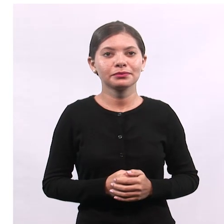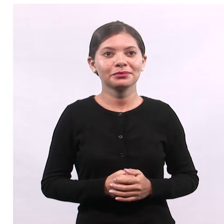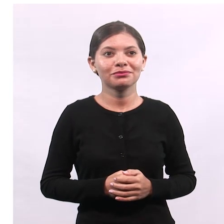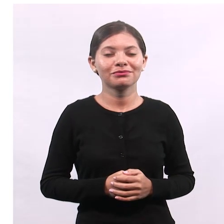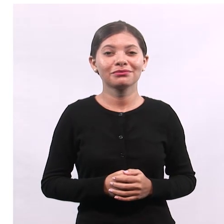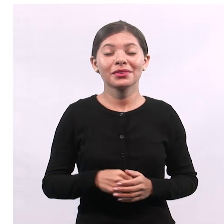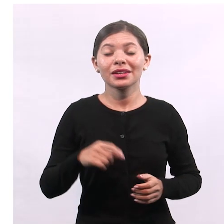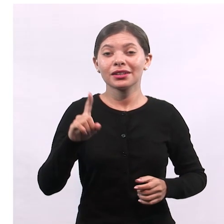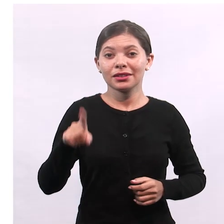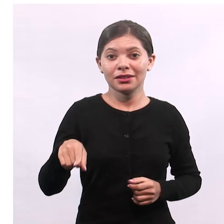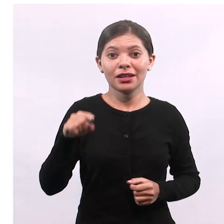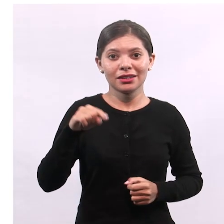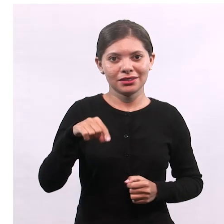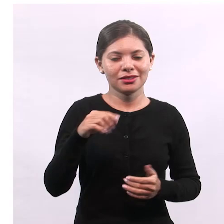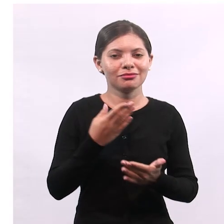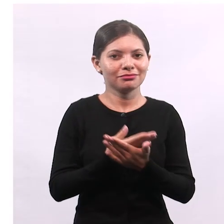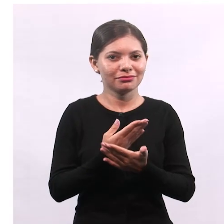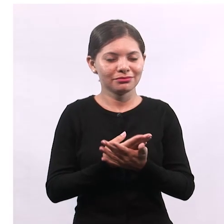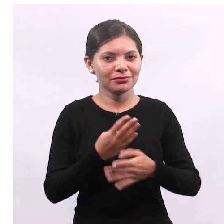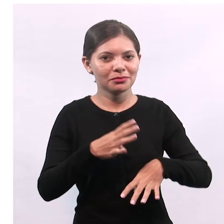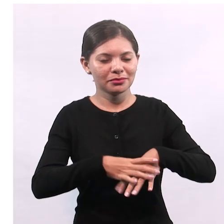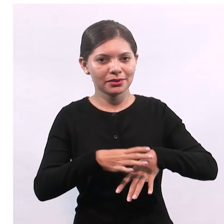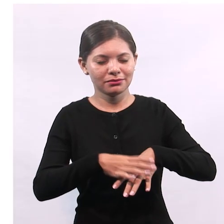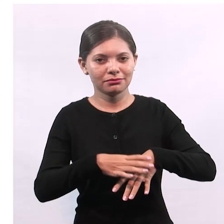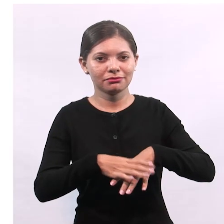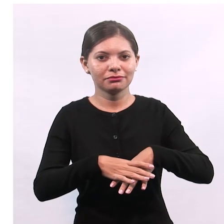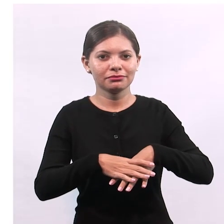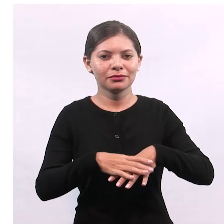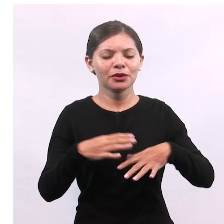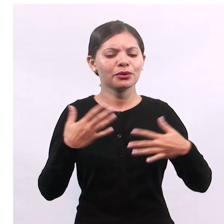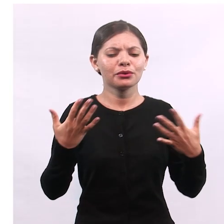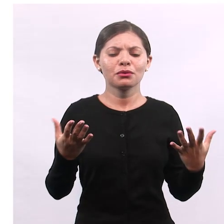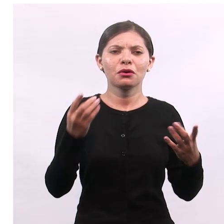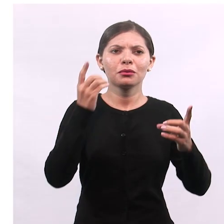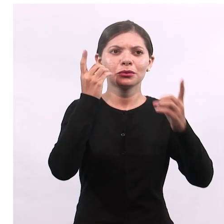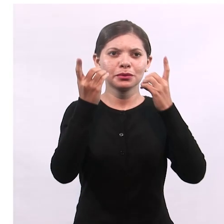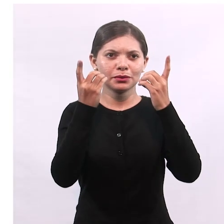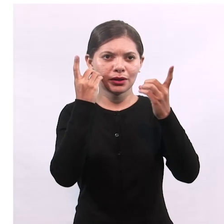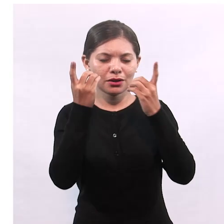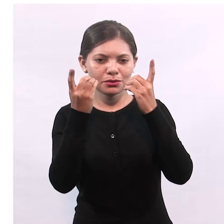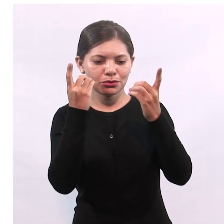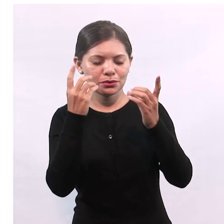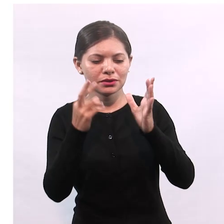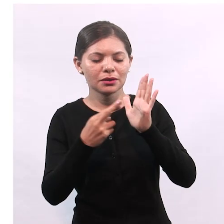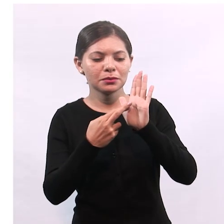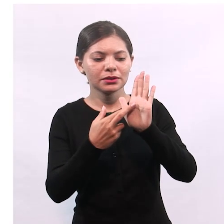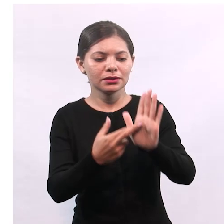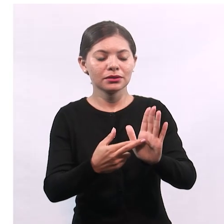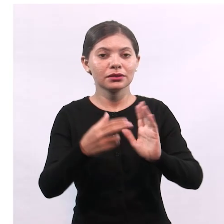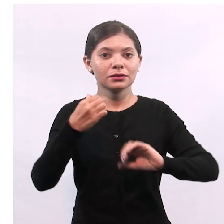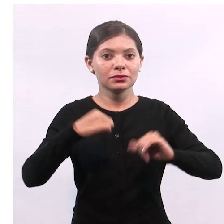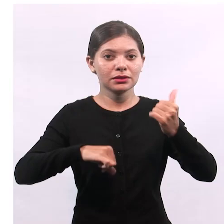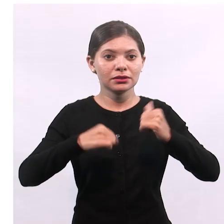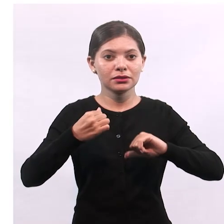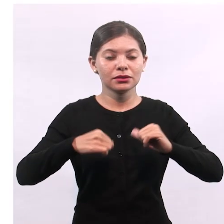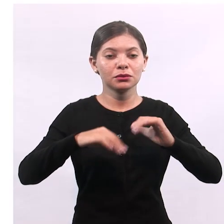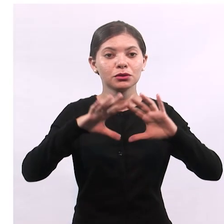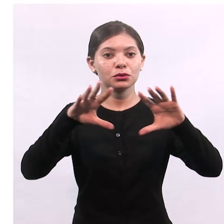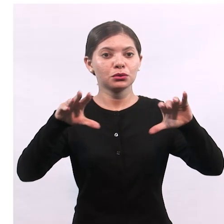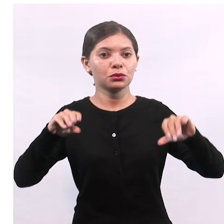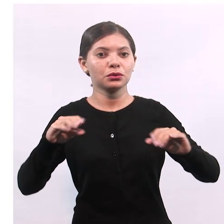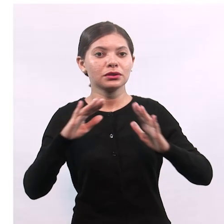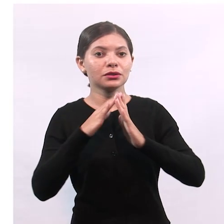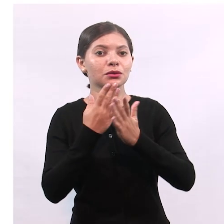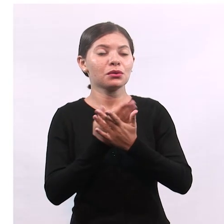e no nosso caso como mencionado como os dados representam avaliação de todas as escolas a